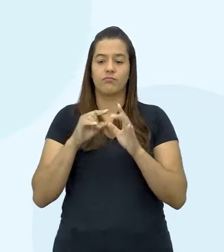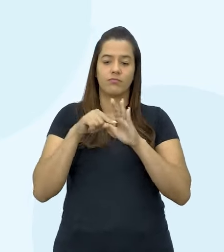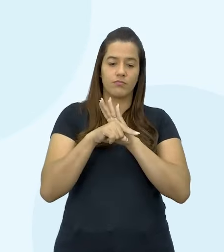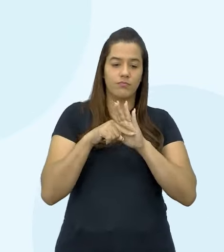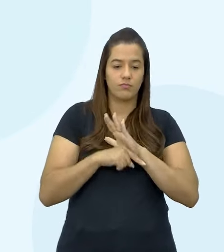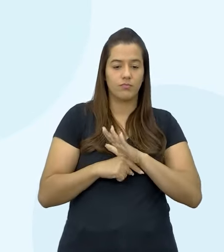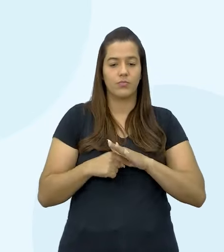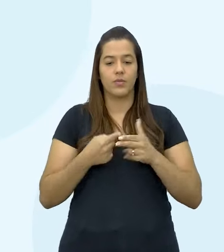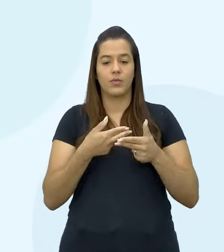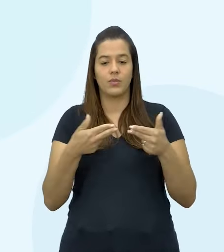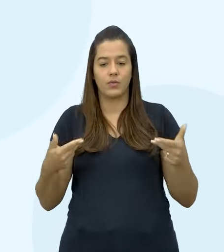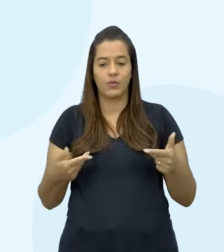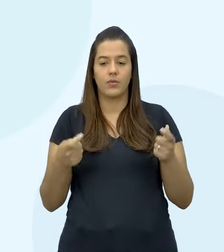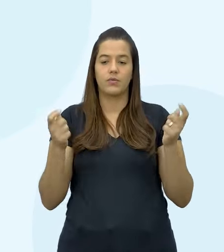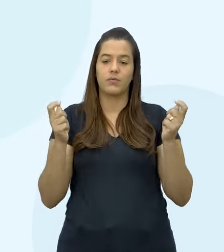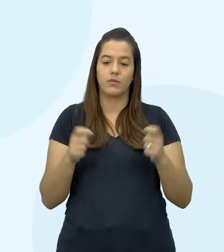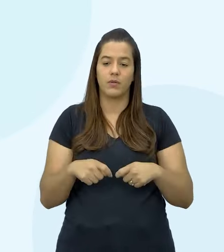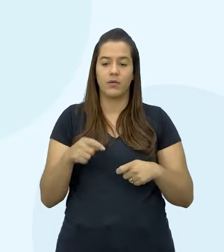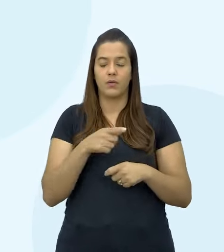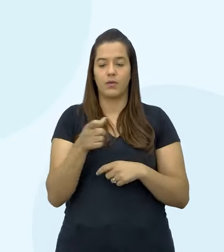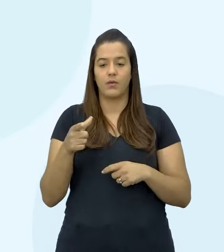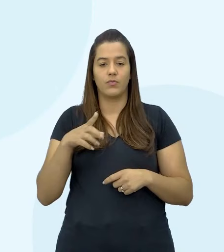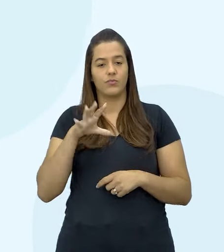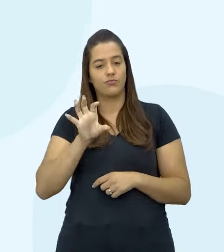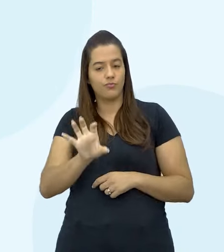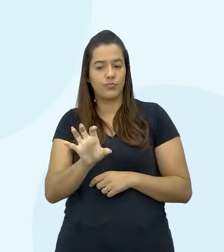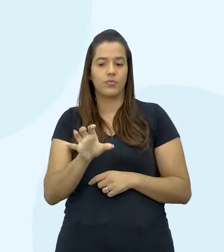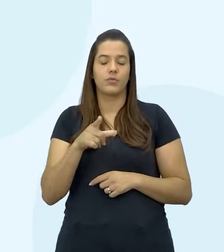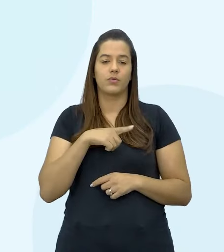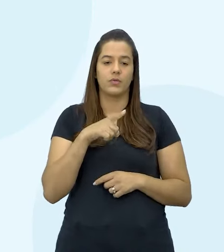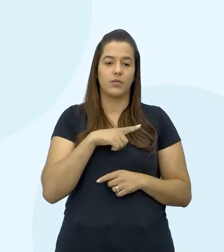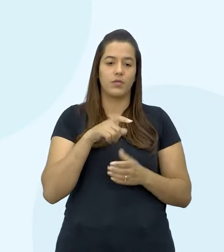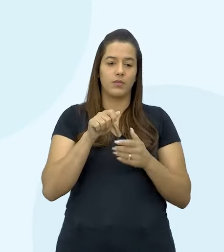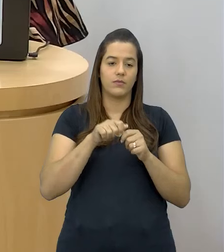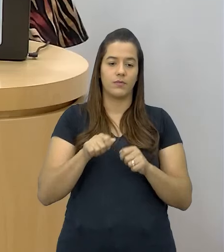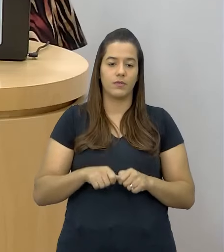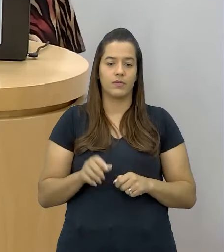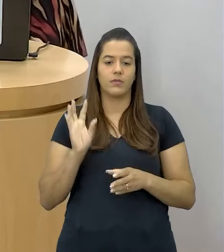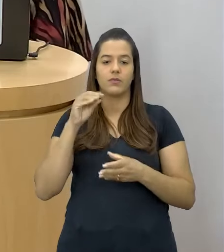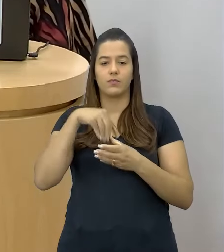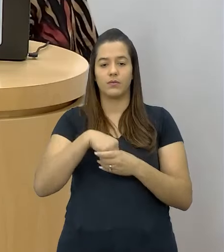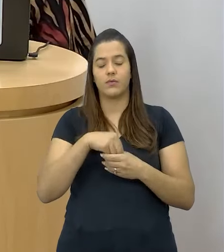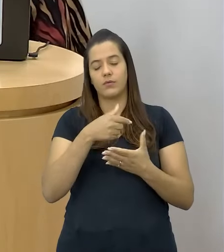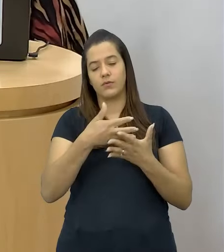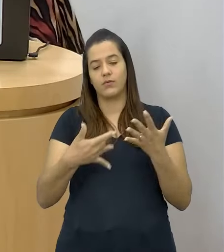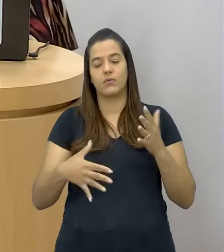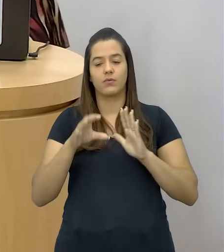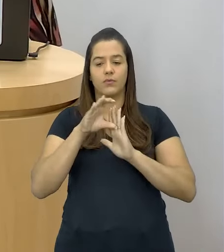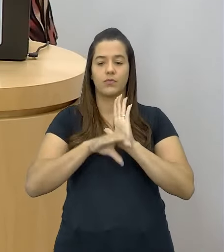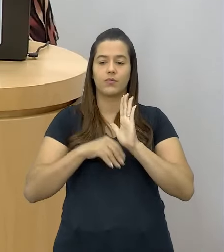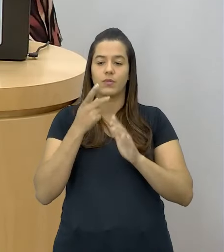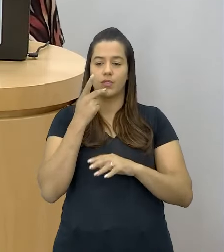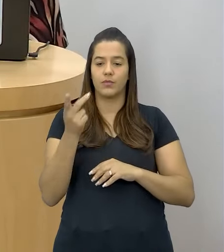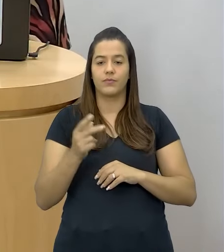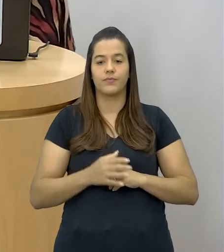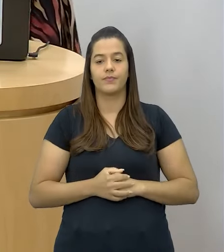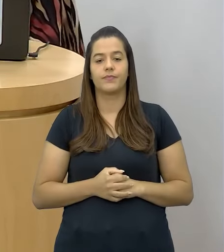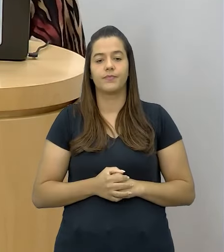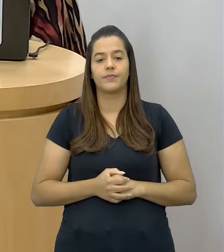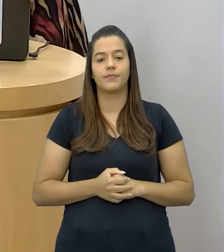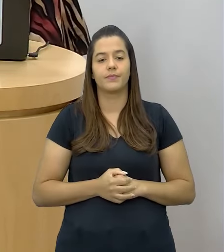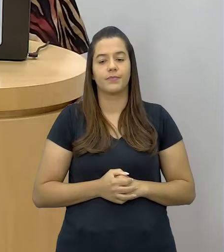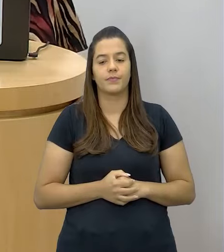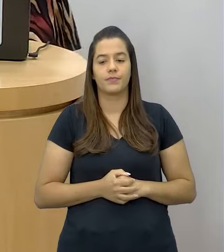pesquisa, com os mesmos métodos de pesquisa, isso é um modo, isso é um jeito de garantir essa integração curricular que a gente tanto fala aqui.